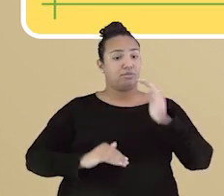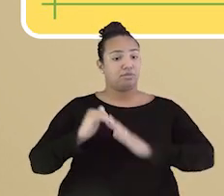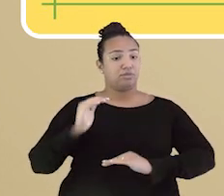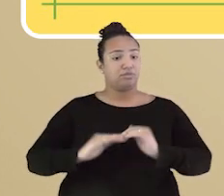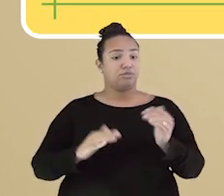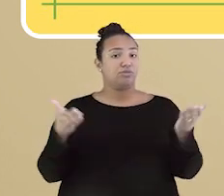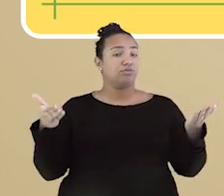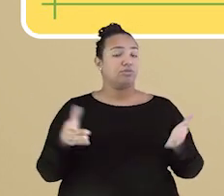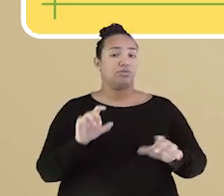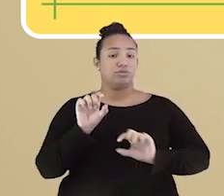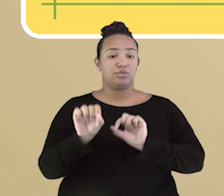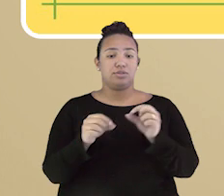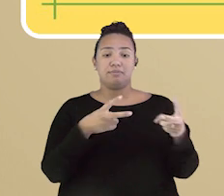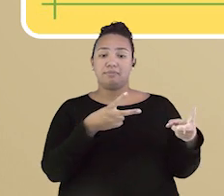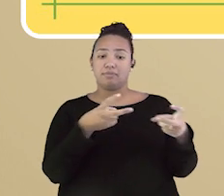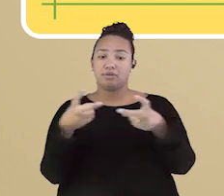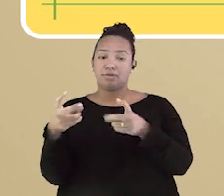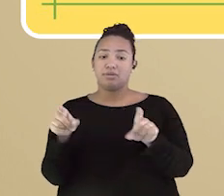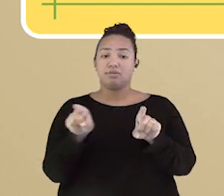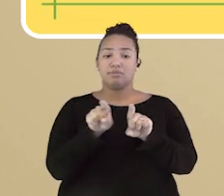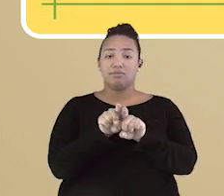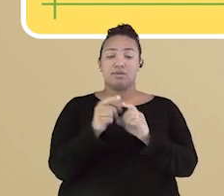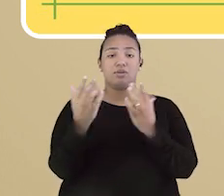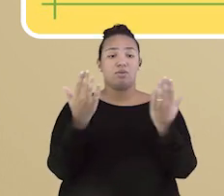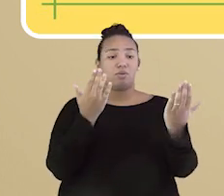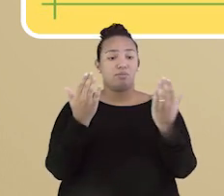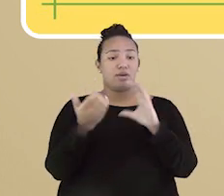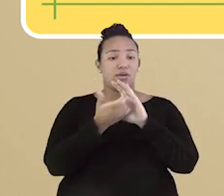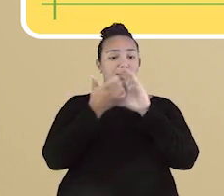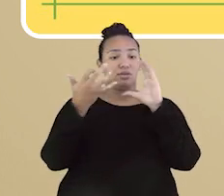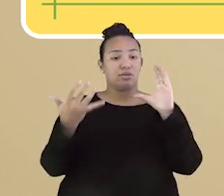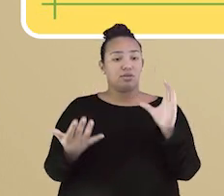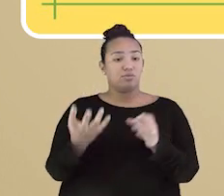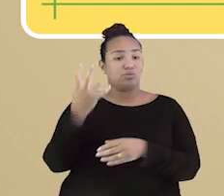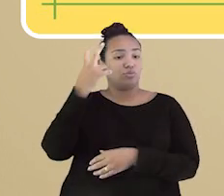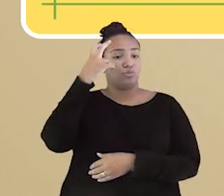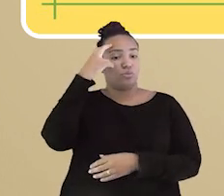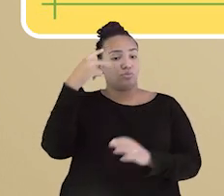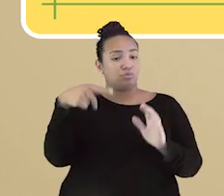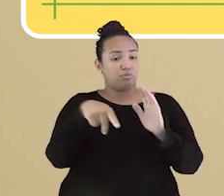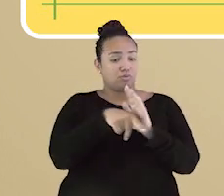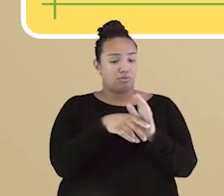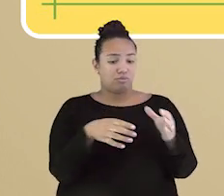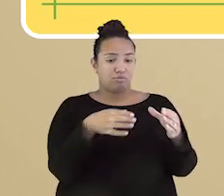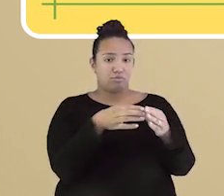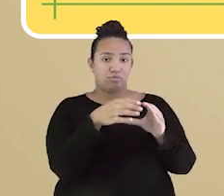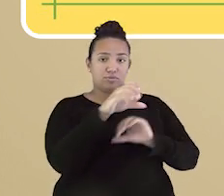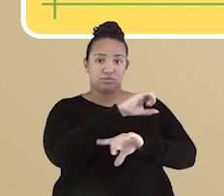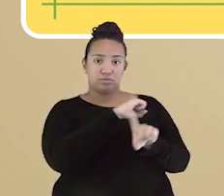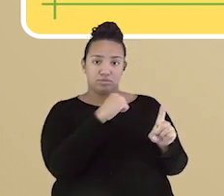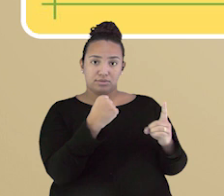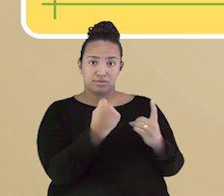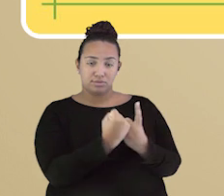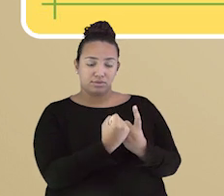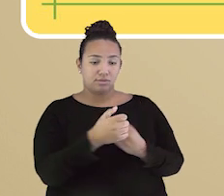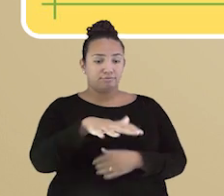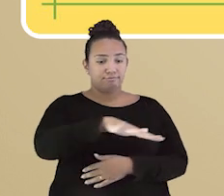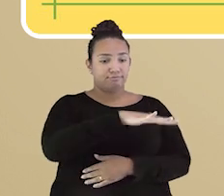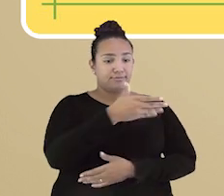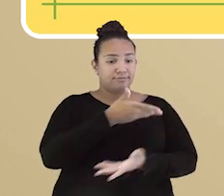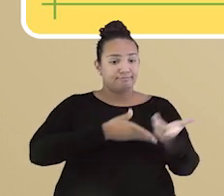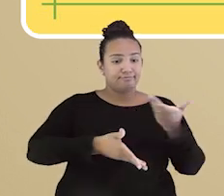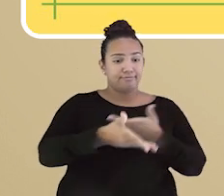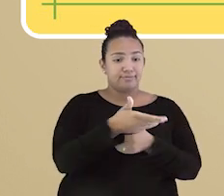na aula de hoje é identificar e comparar aspectos culturais dos grupos sociais e seus lugares de vivência, seja na